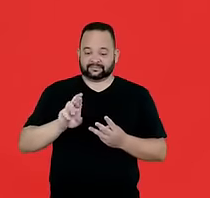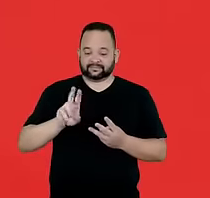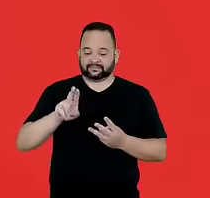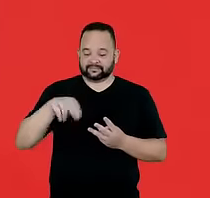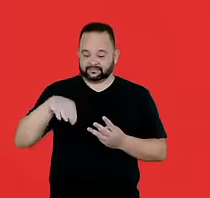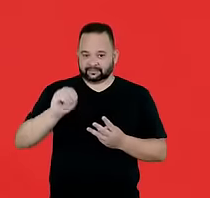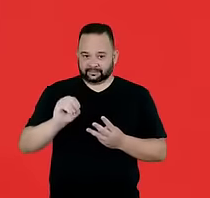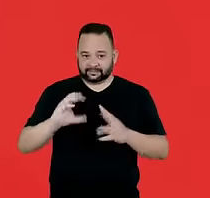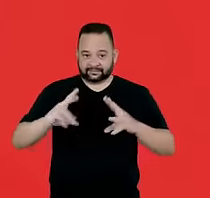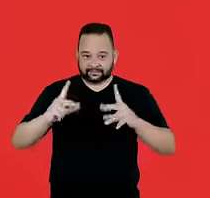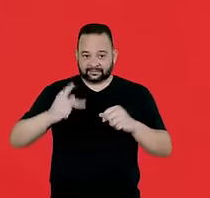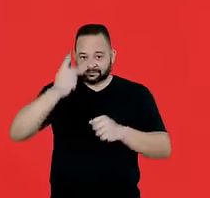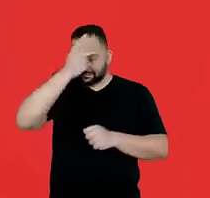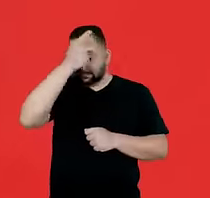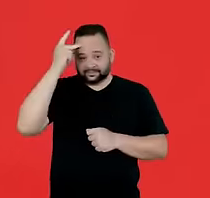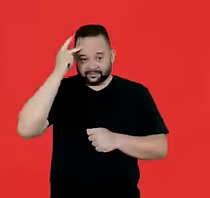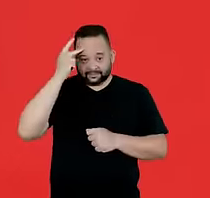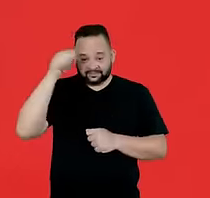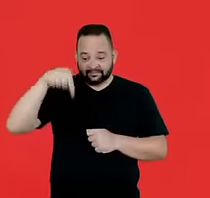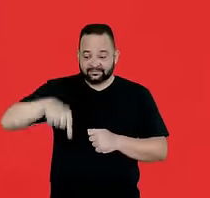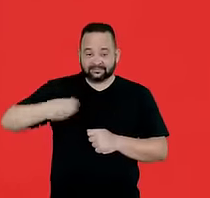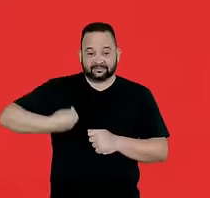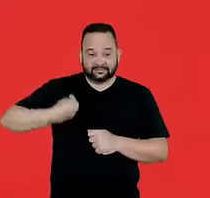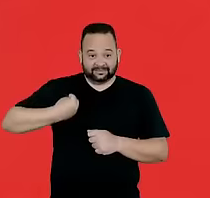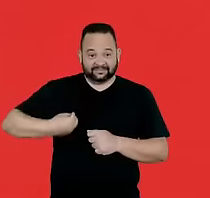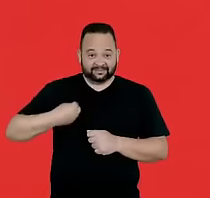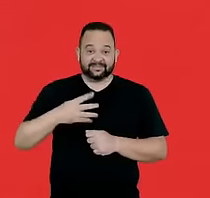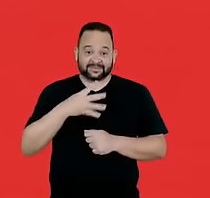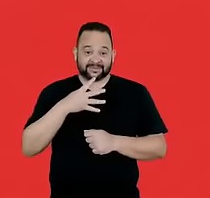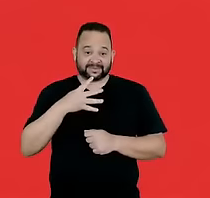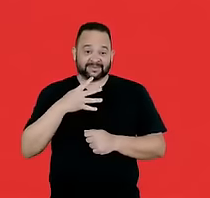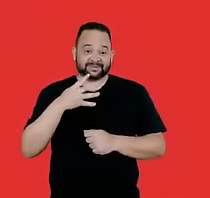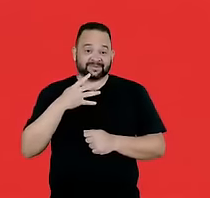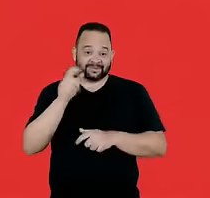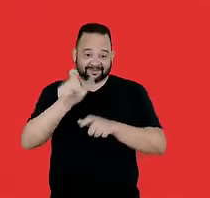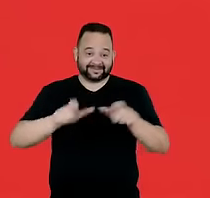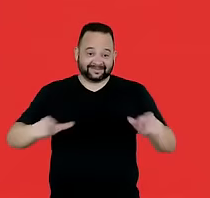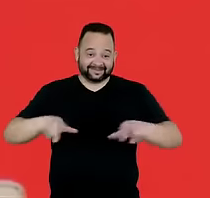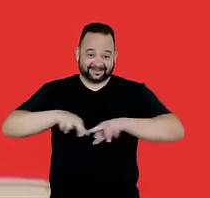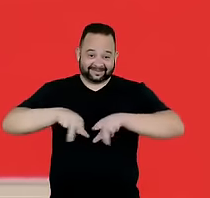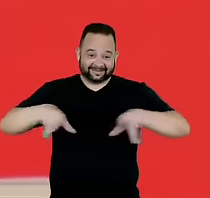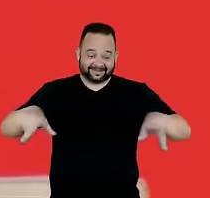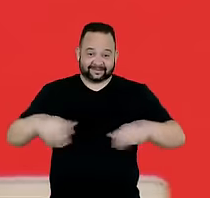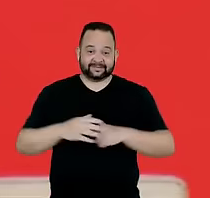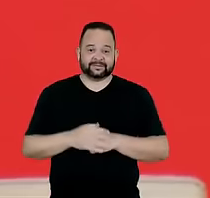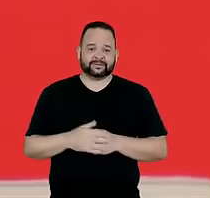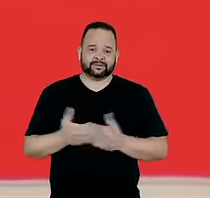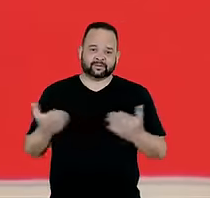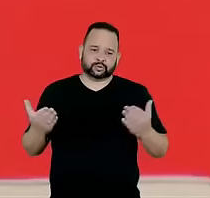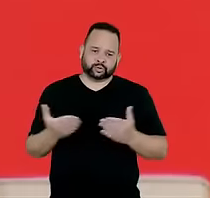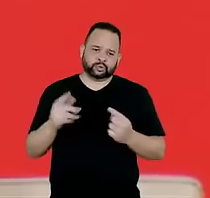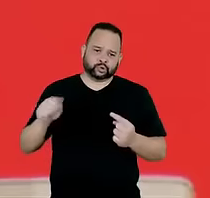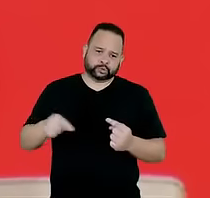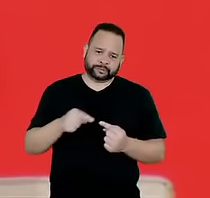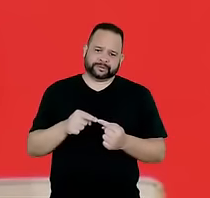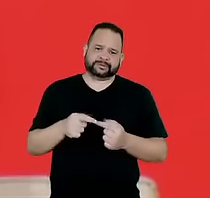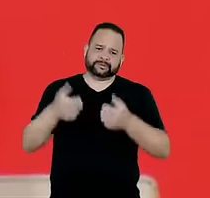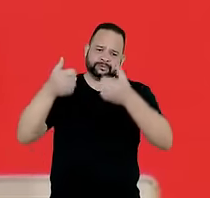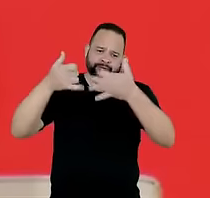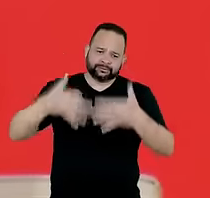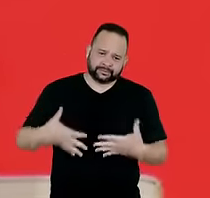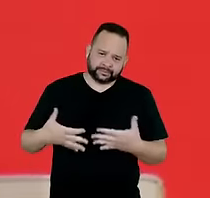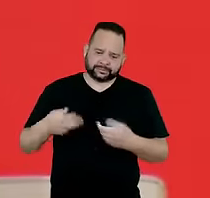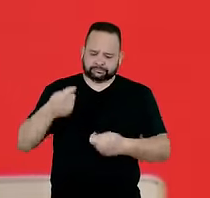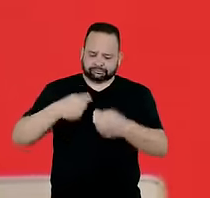vejo muitas caras conhecidas eh a ideia hoje então é falar um pouco do do cenário cenário Global do cenário local